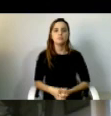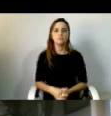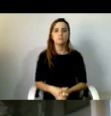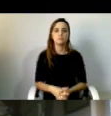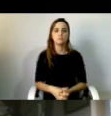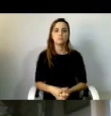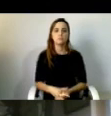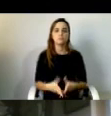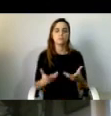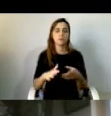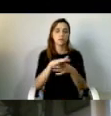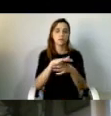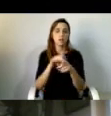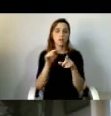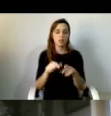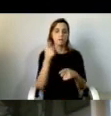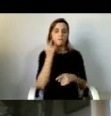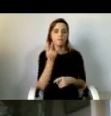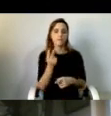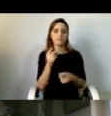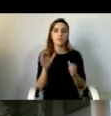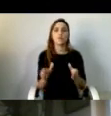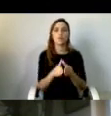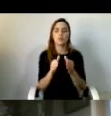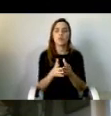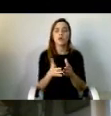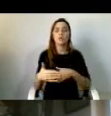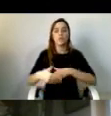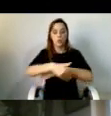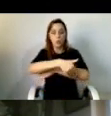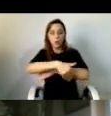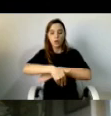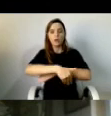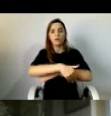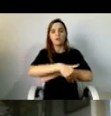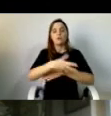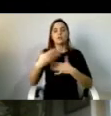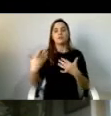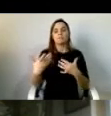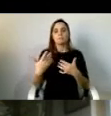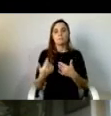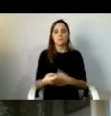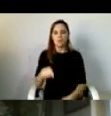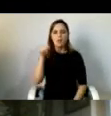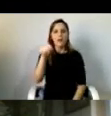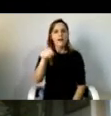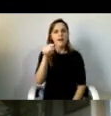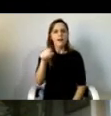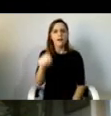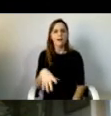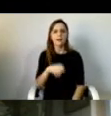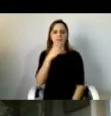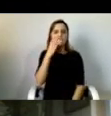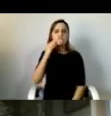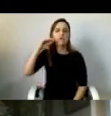no sítio onde vivem, ou seja, na comunidade, na rua, humilhar e fazer sentir mal, insultar e